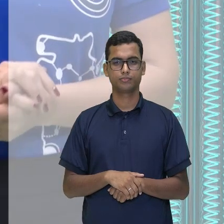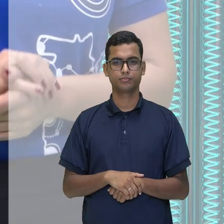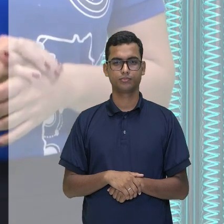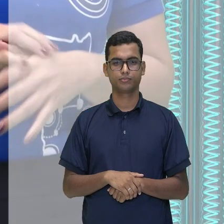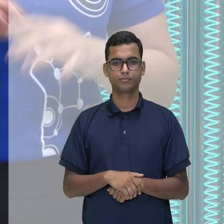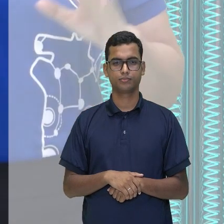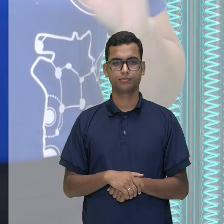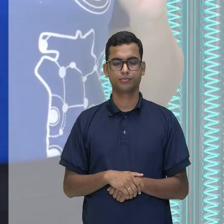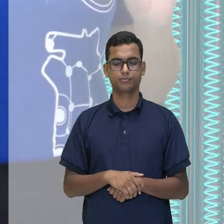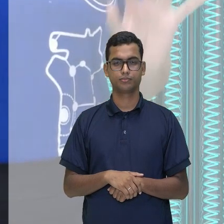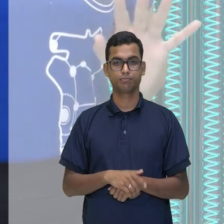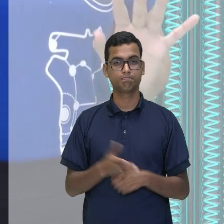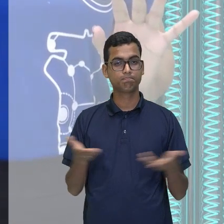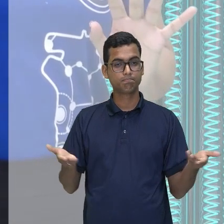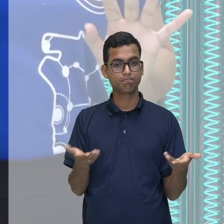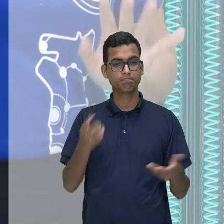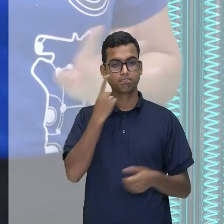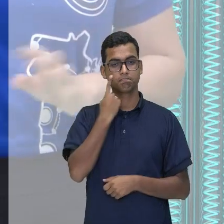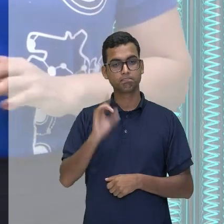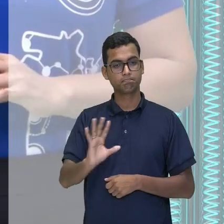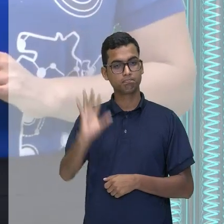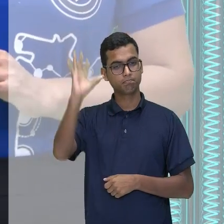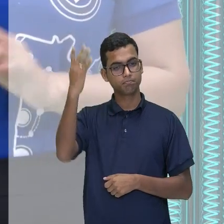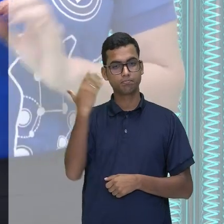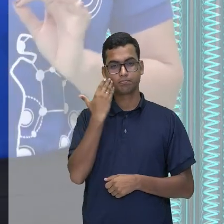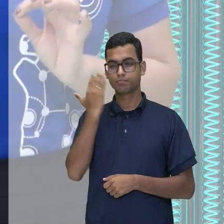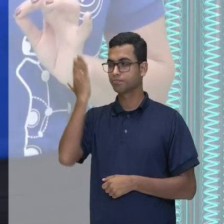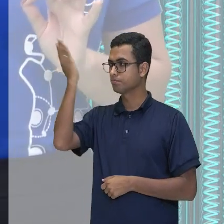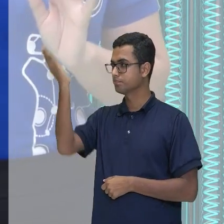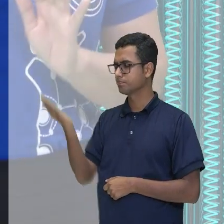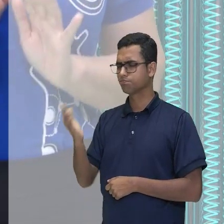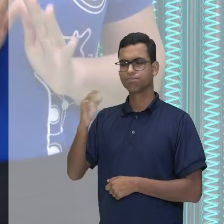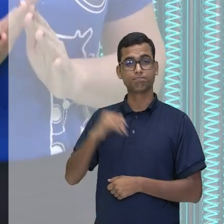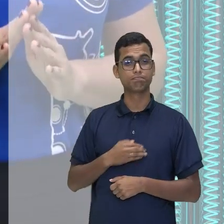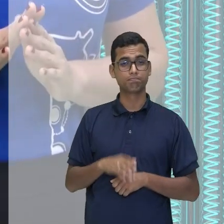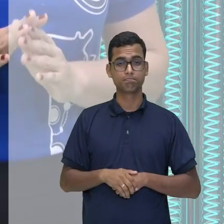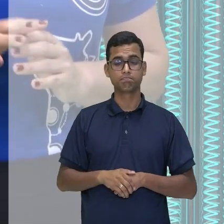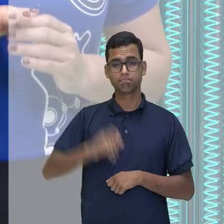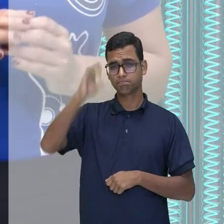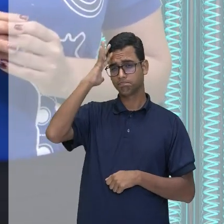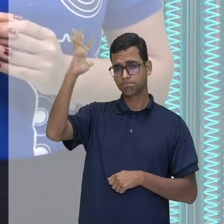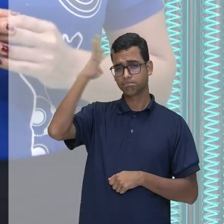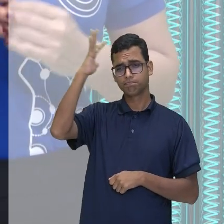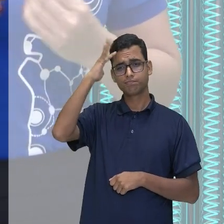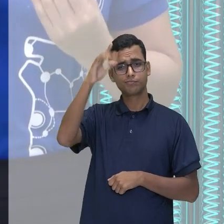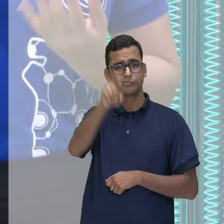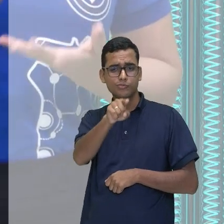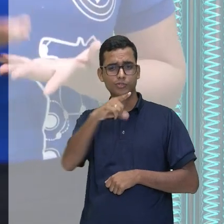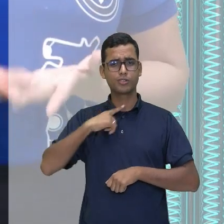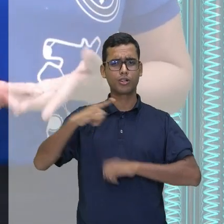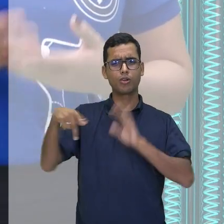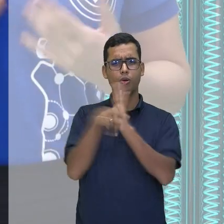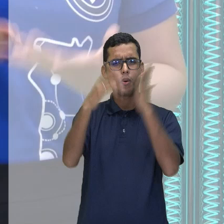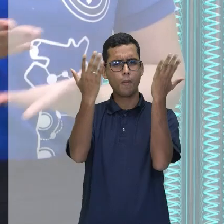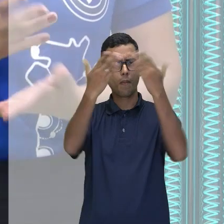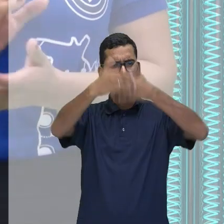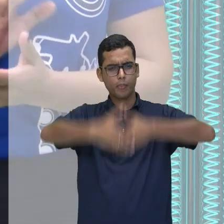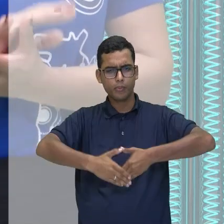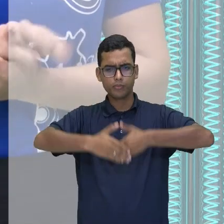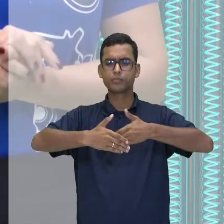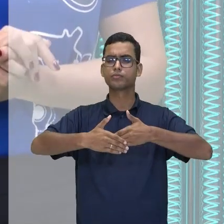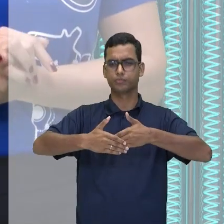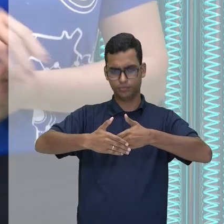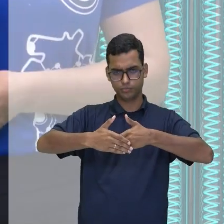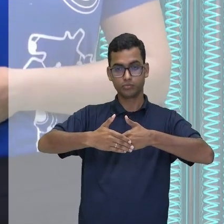Vamos então para essa situação aqui. Imagine que você está fazendo a prova de língua inglesa, de